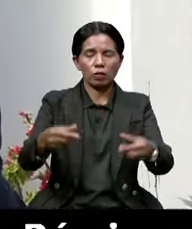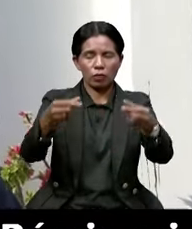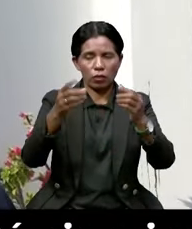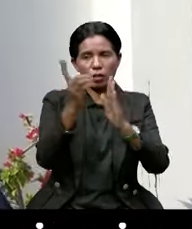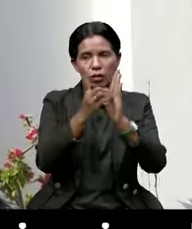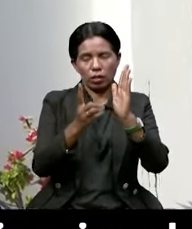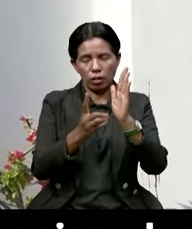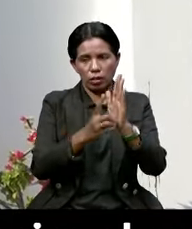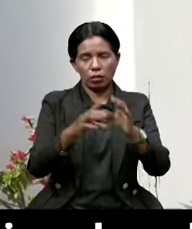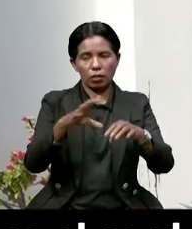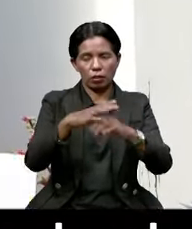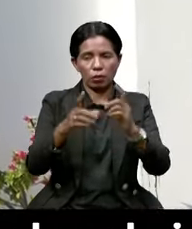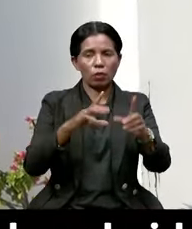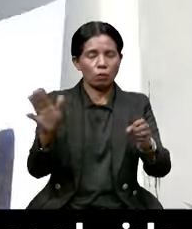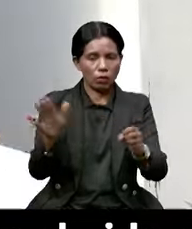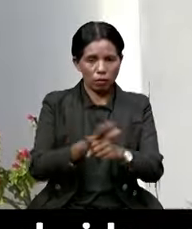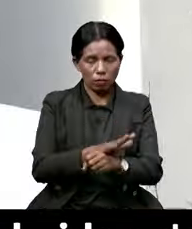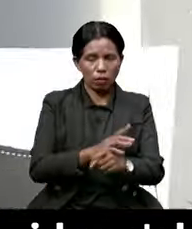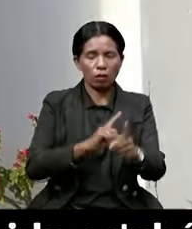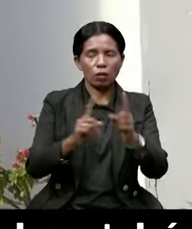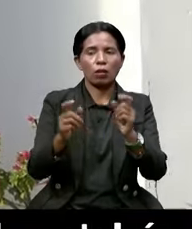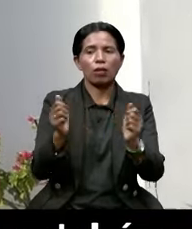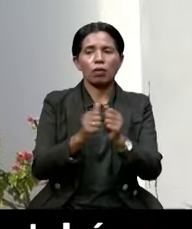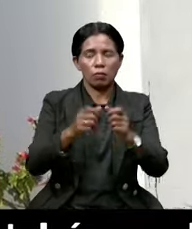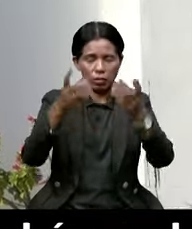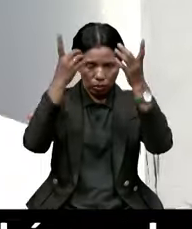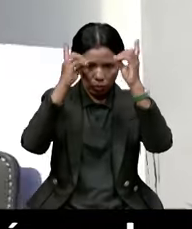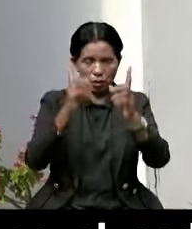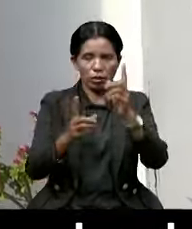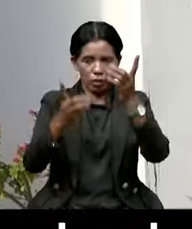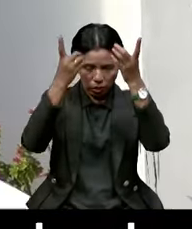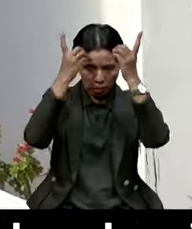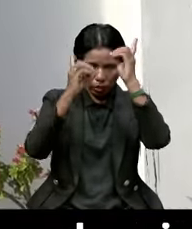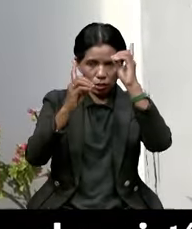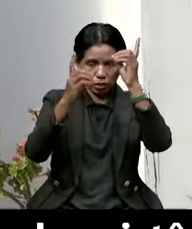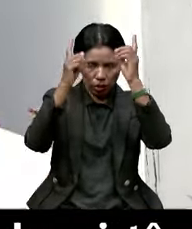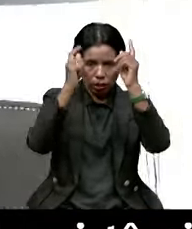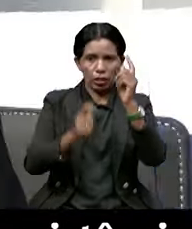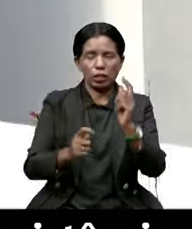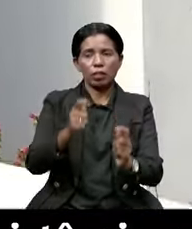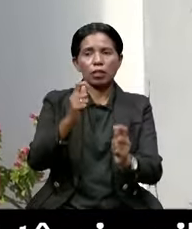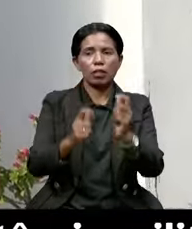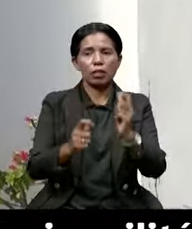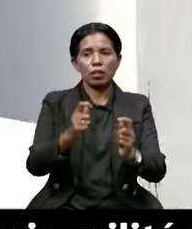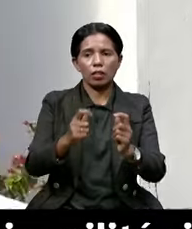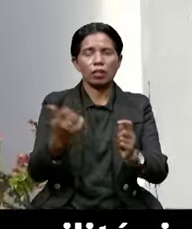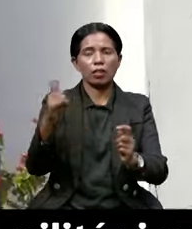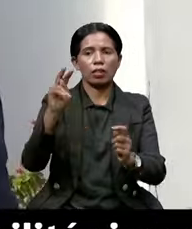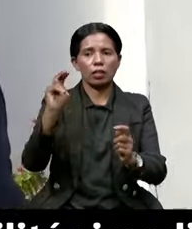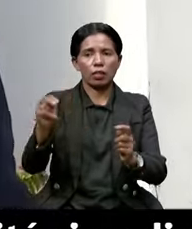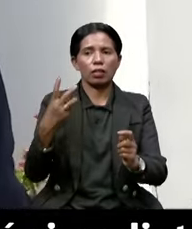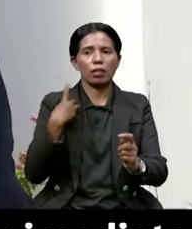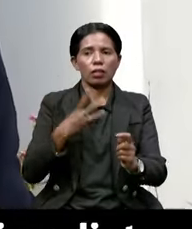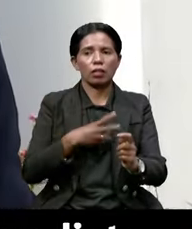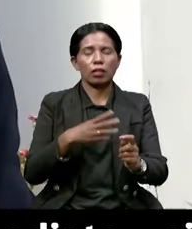completos, mas foi colher, será. Também, o tribunal decidiu, e a decisão do tribunal, se a não embarrar, então, para que